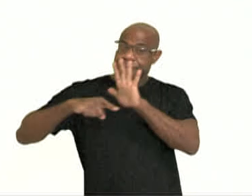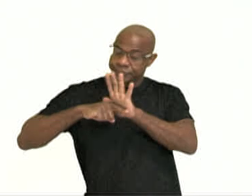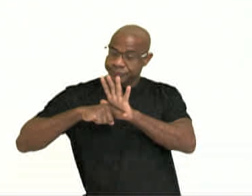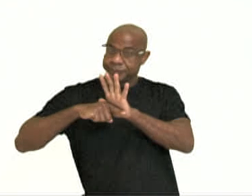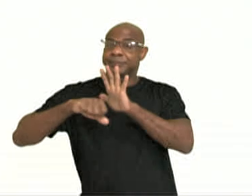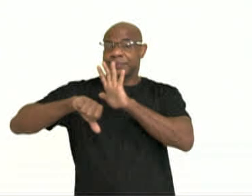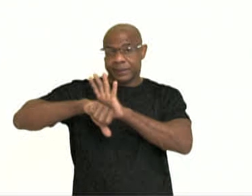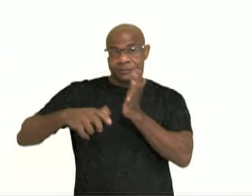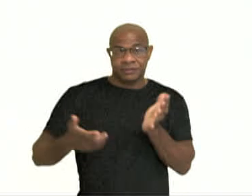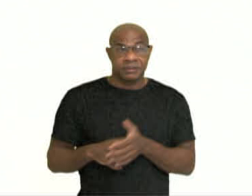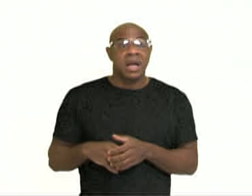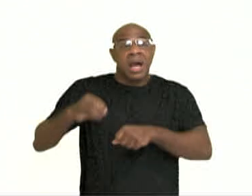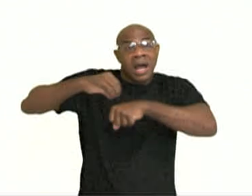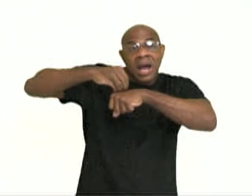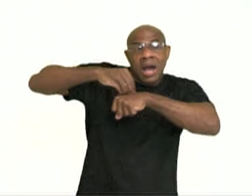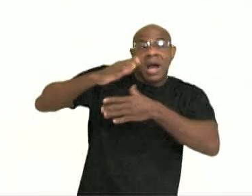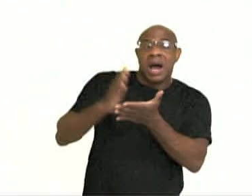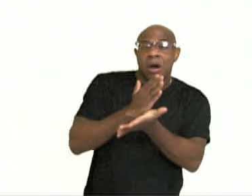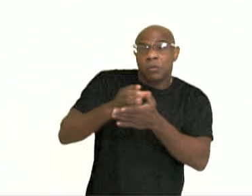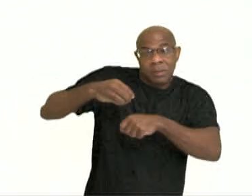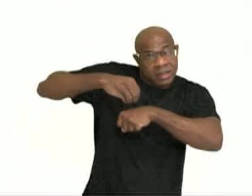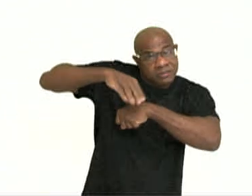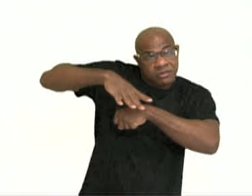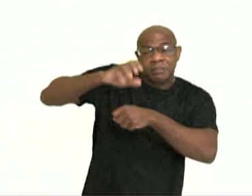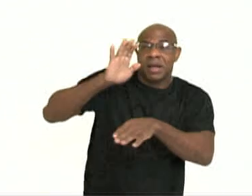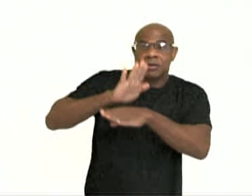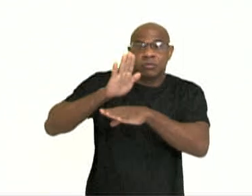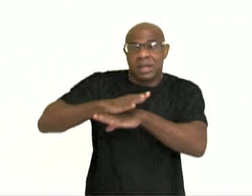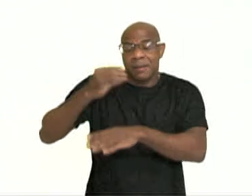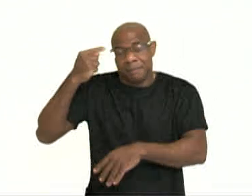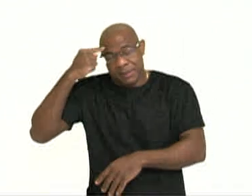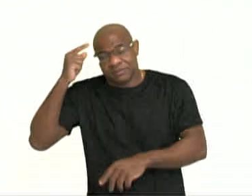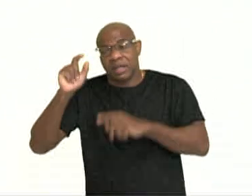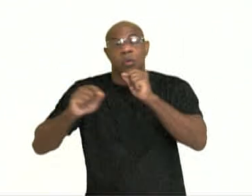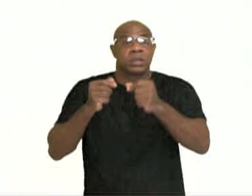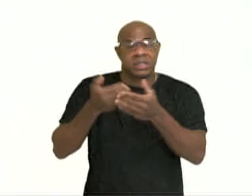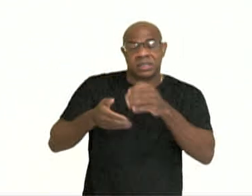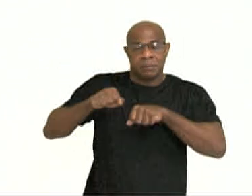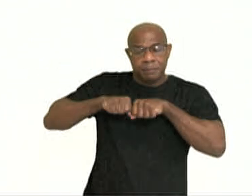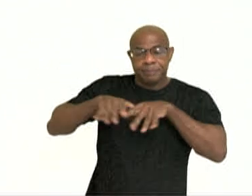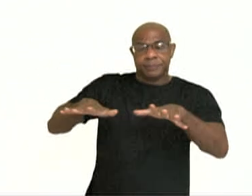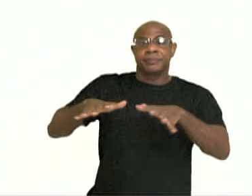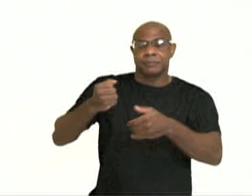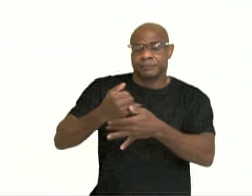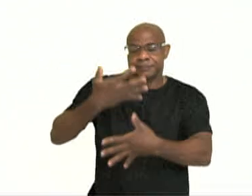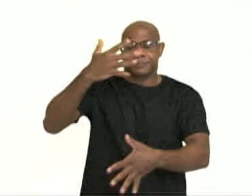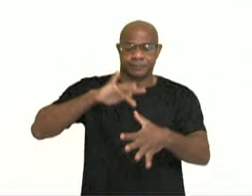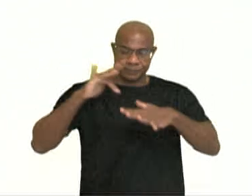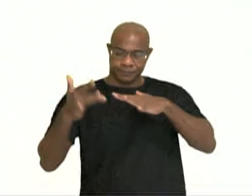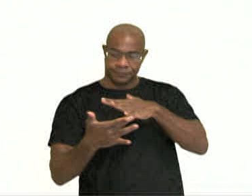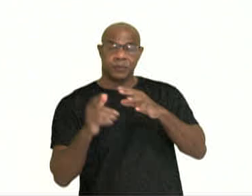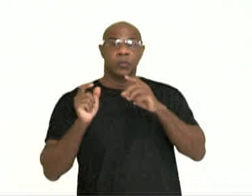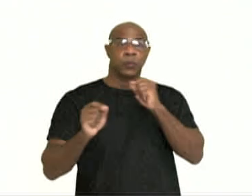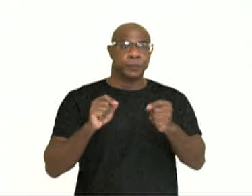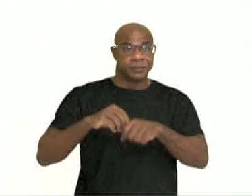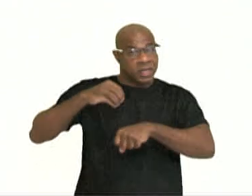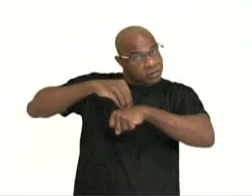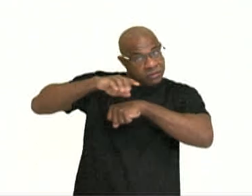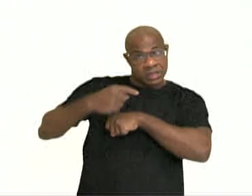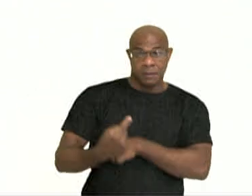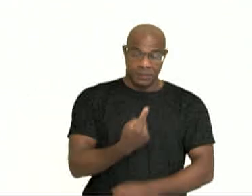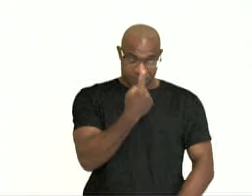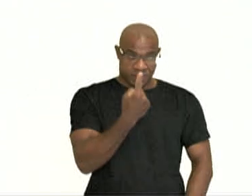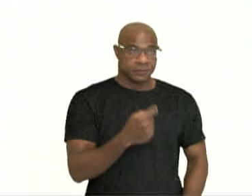Trouxemos, então, algumas dicas para ajudar a pensar no que compartilhar nas redes. Então, vamos às dicas aqui segundo